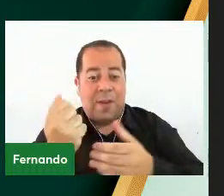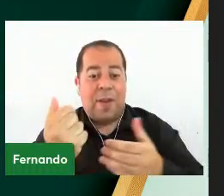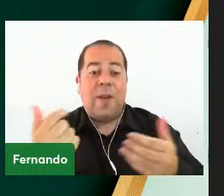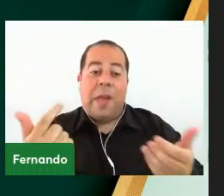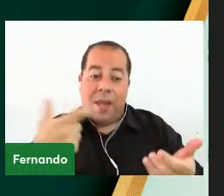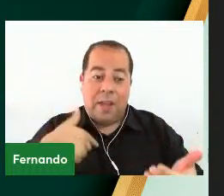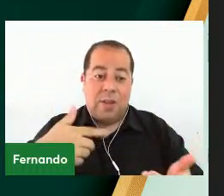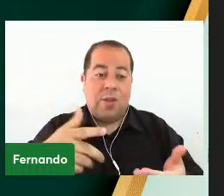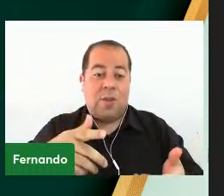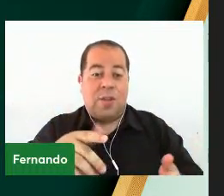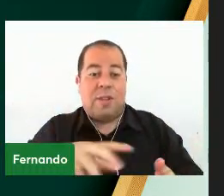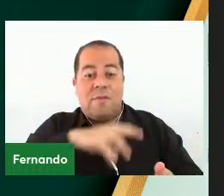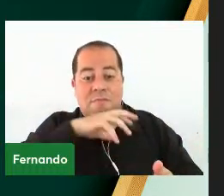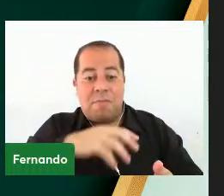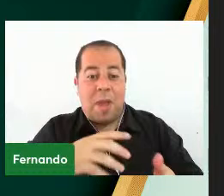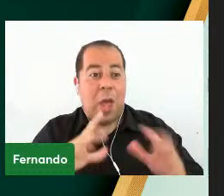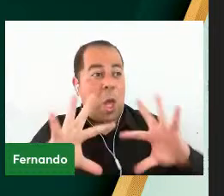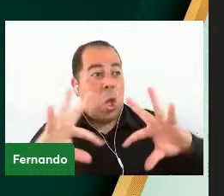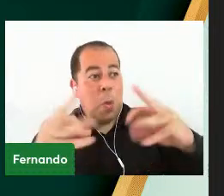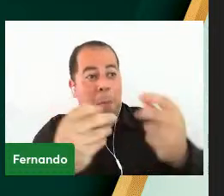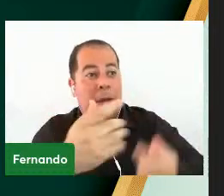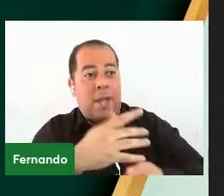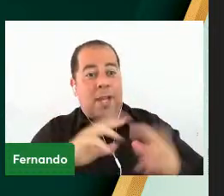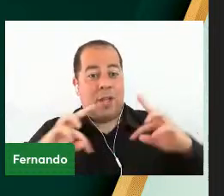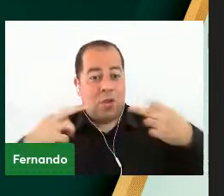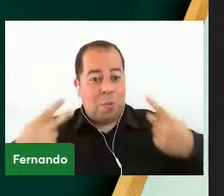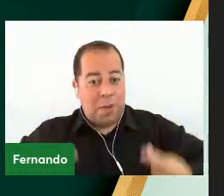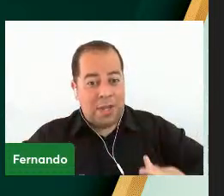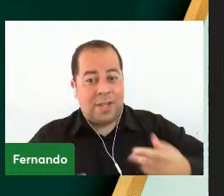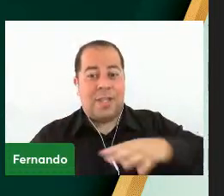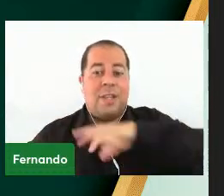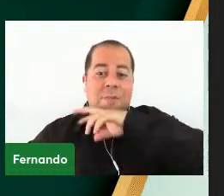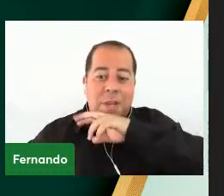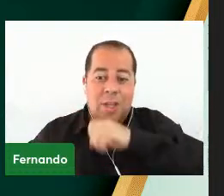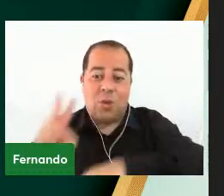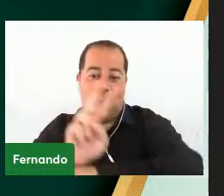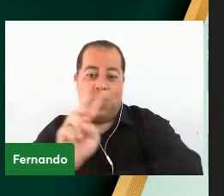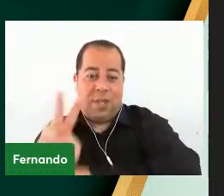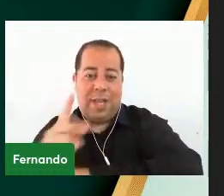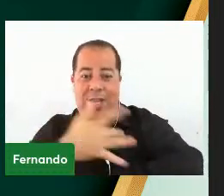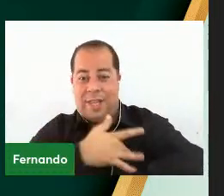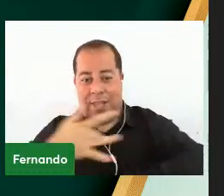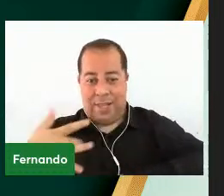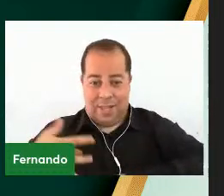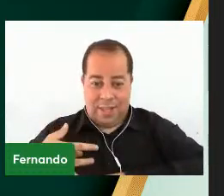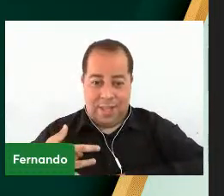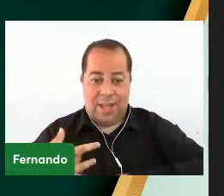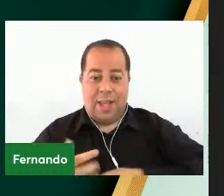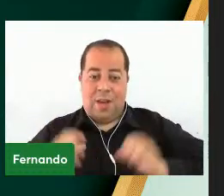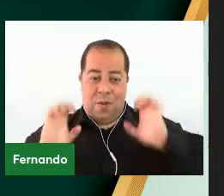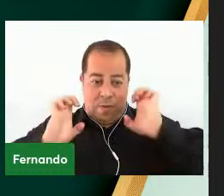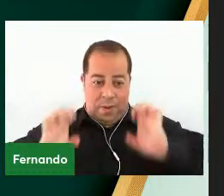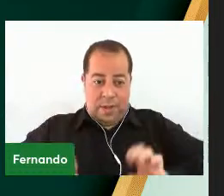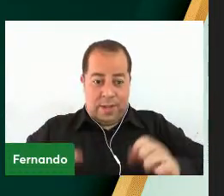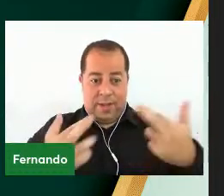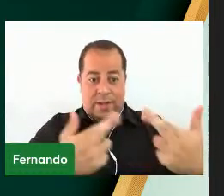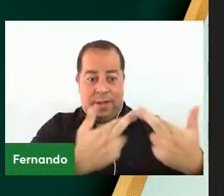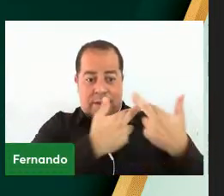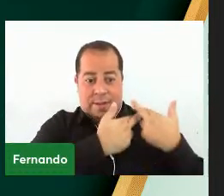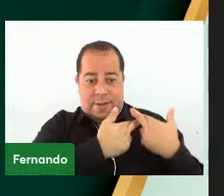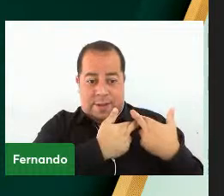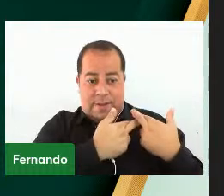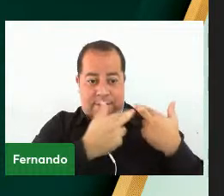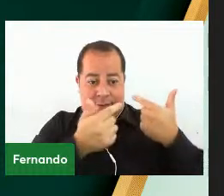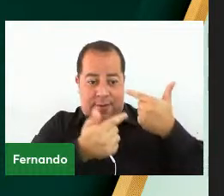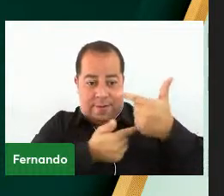animal, do bem-estar da humanidade e dos animais. Juro realizar com ética e responsabilidade as